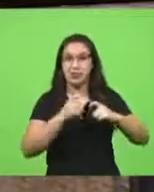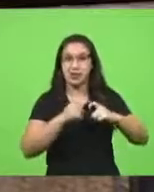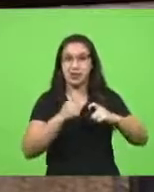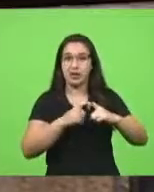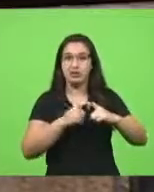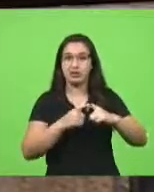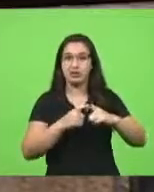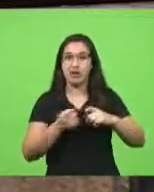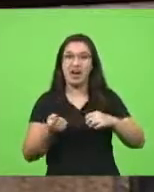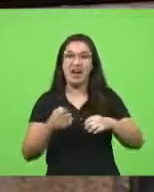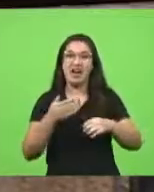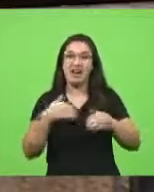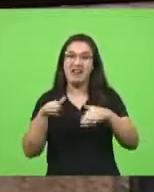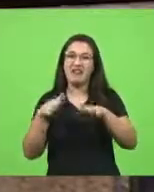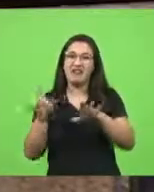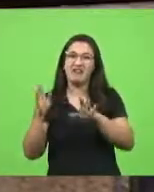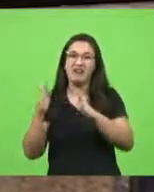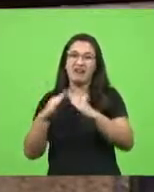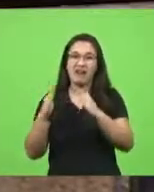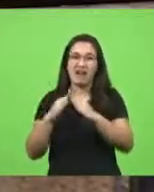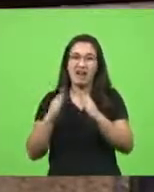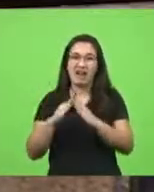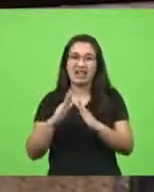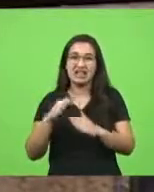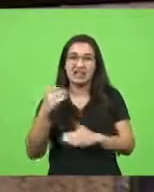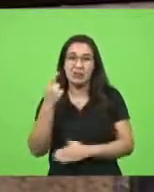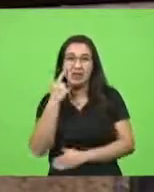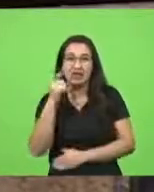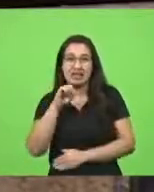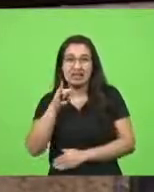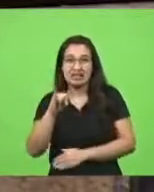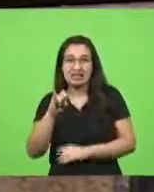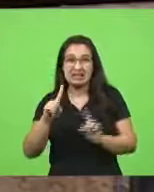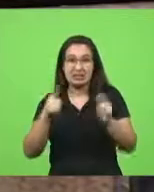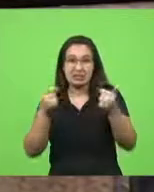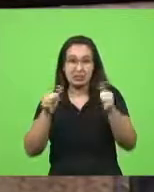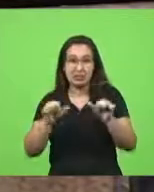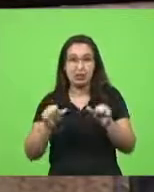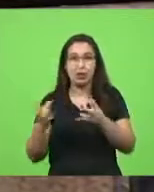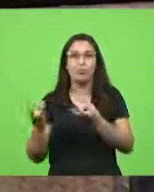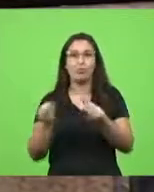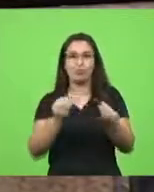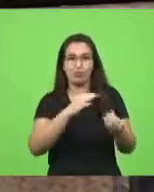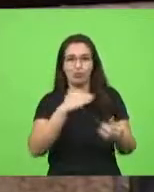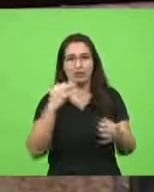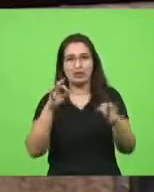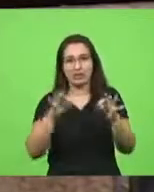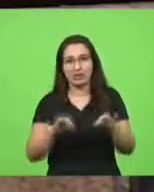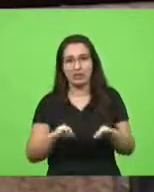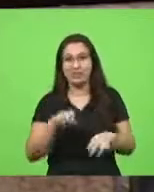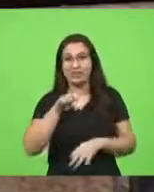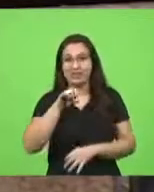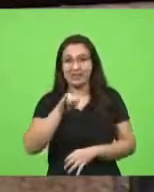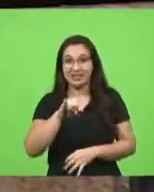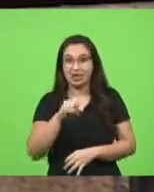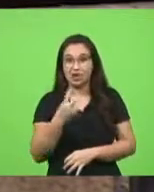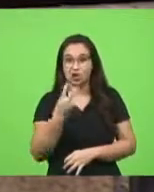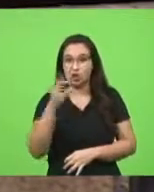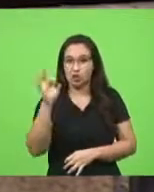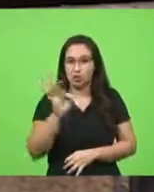casa, espera para ver se vai agravar. Muitos morreram assim. Se tem uma chance de 2%,